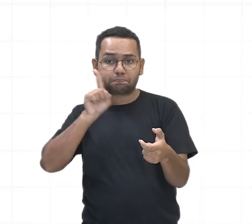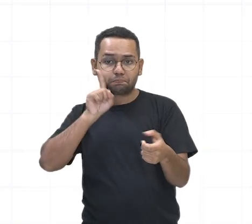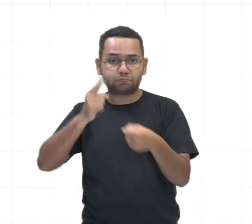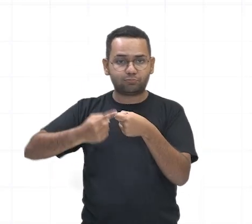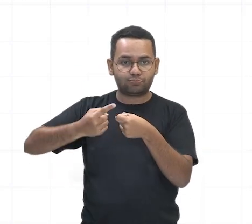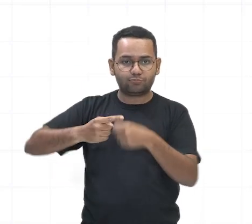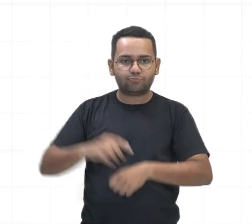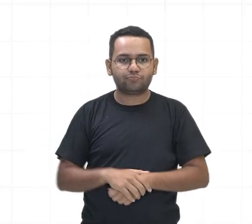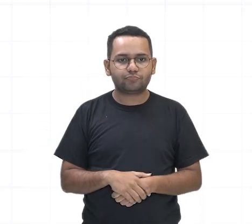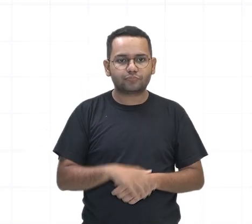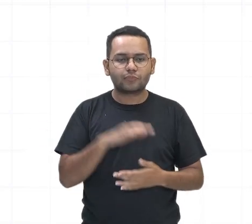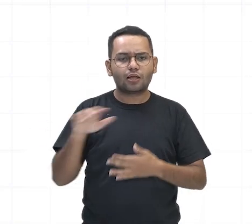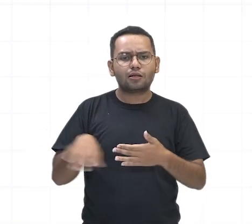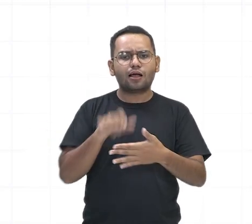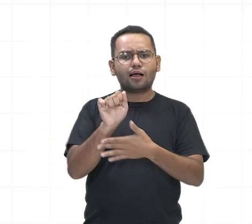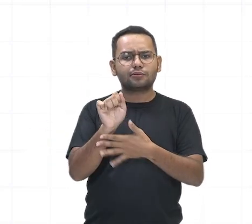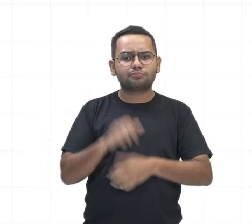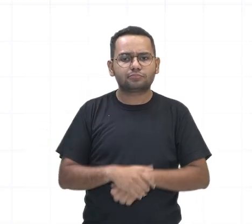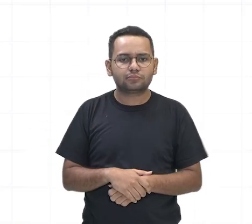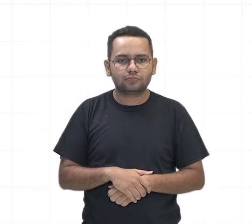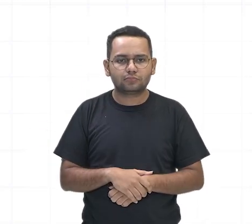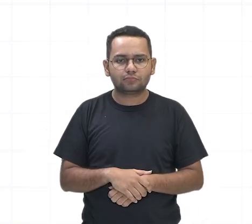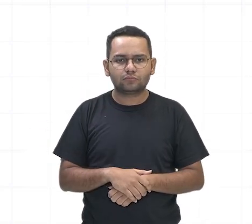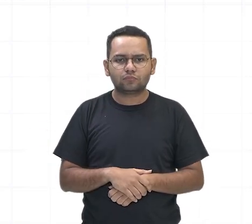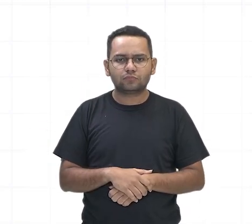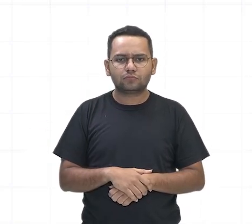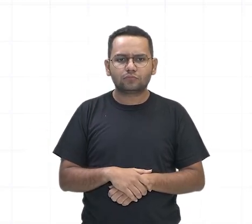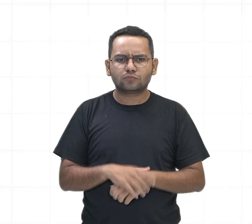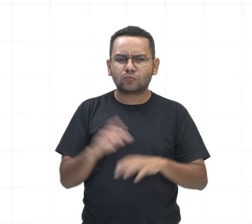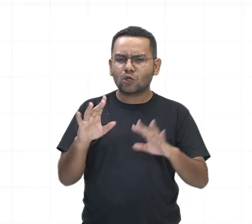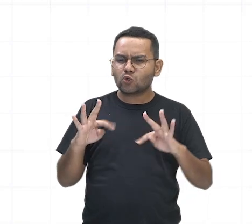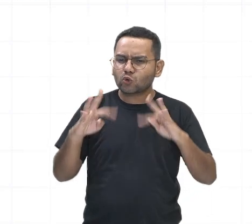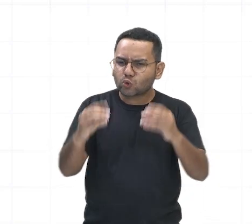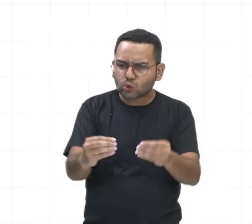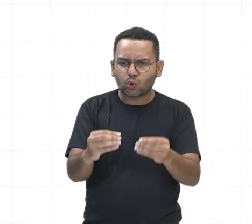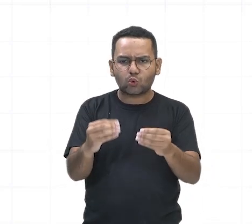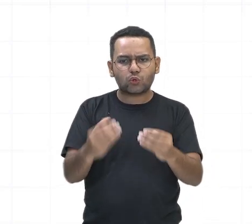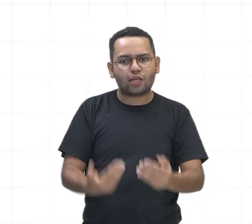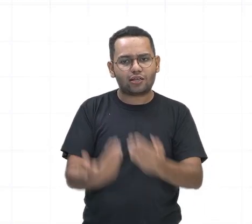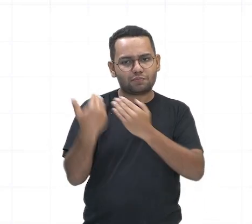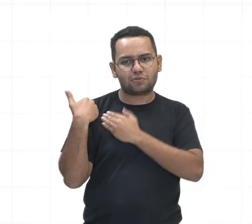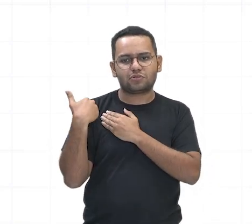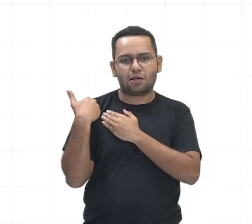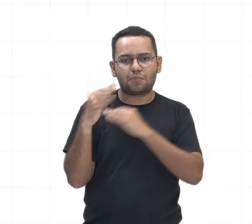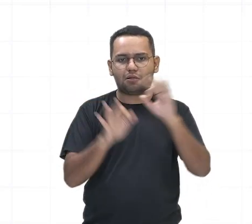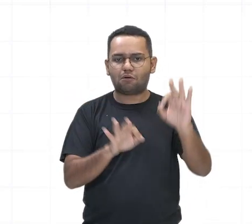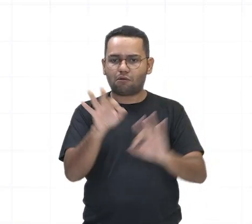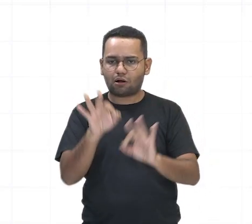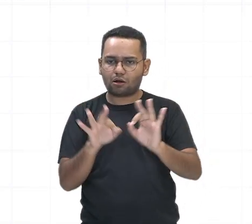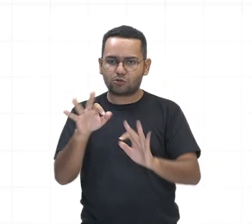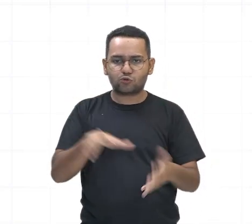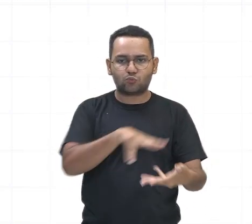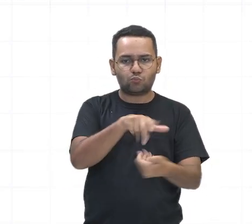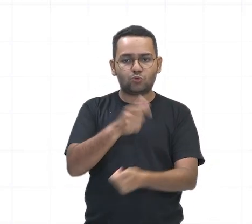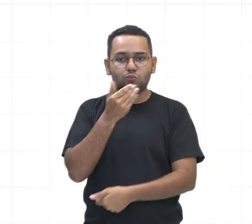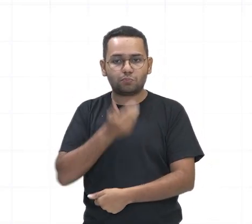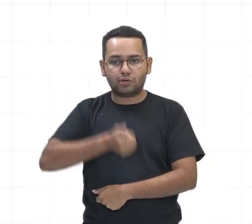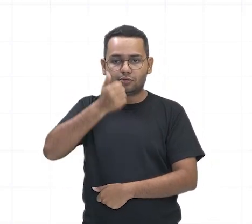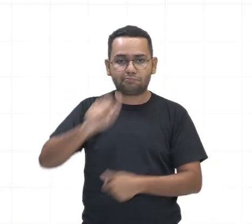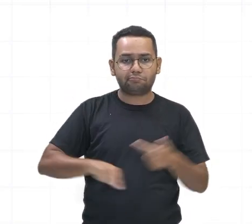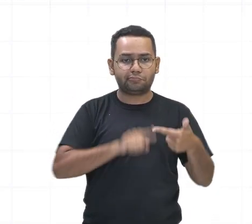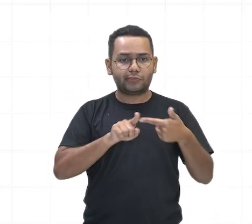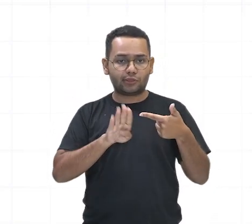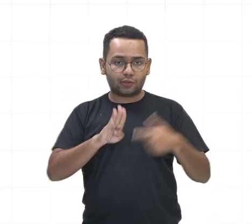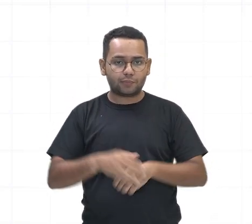nós somos responsáveis por uma ordem mundial melhor. Letra B. Nosso posicionamento em favor